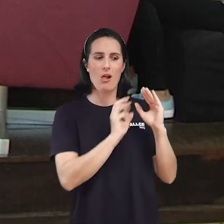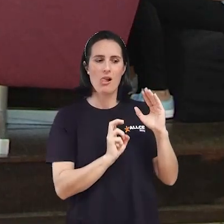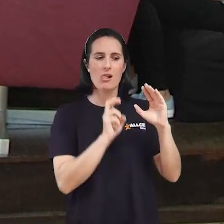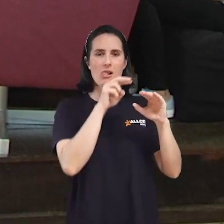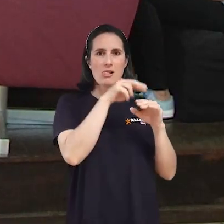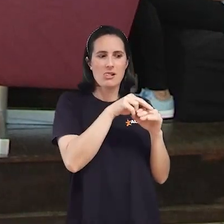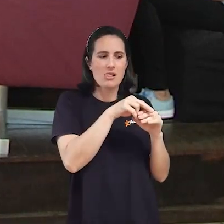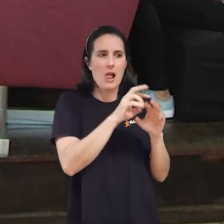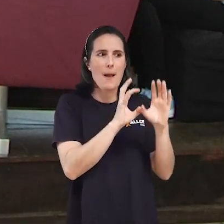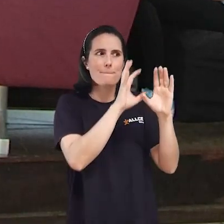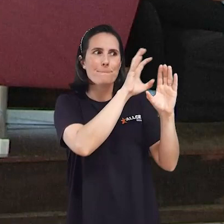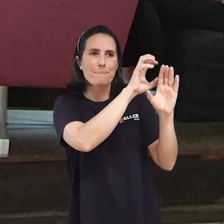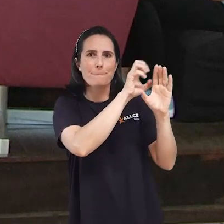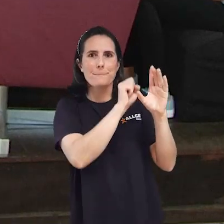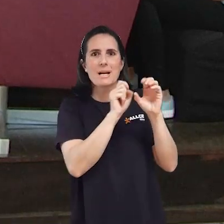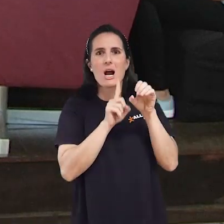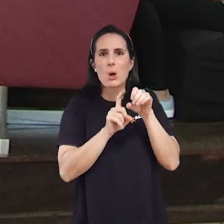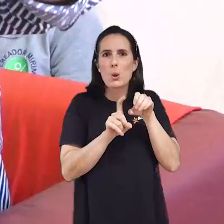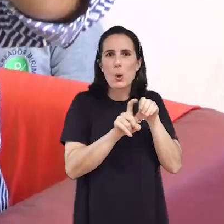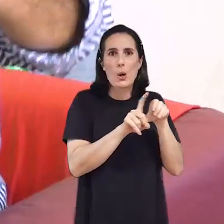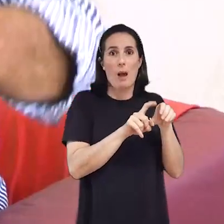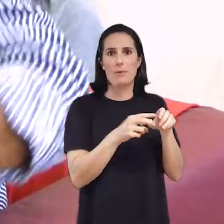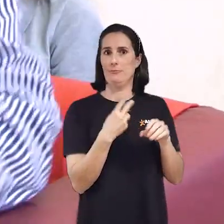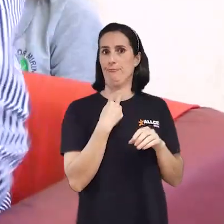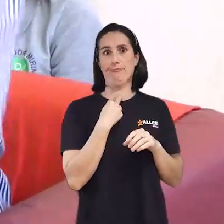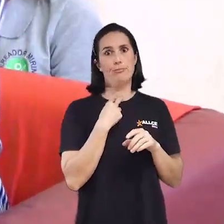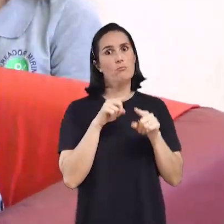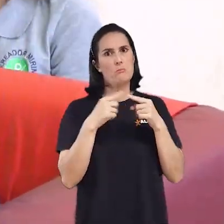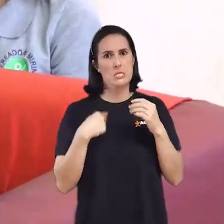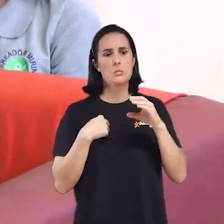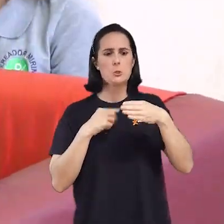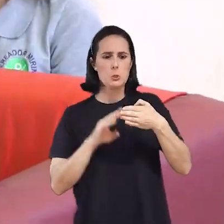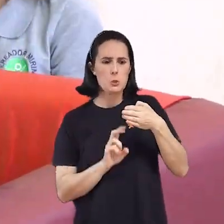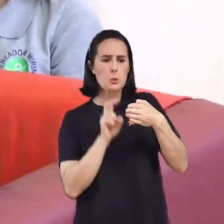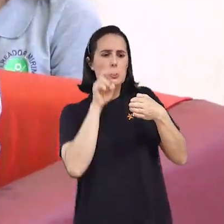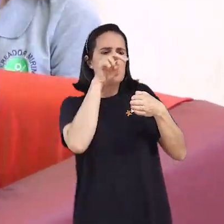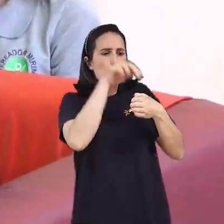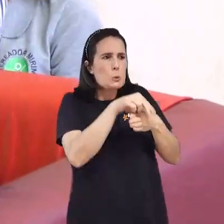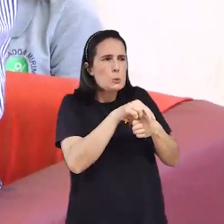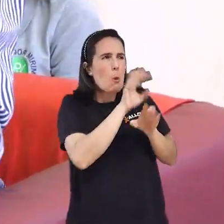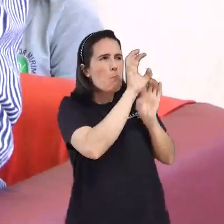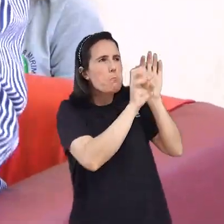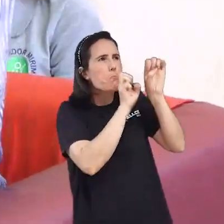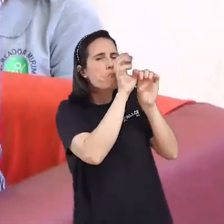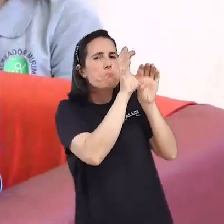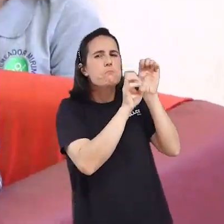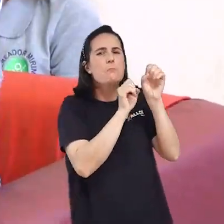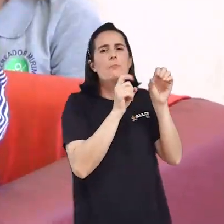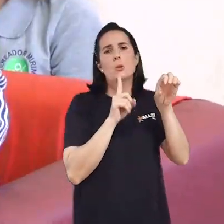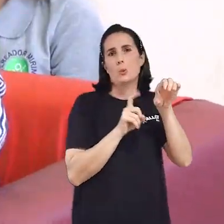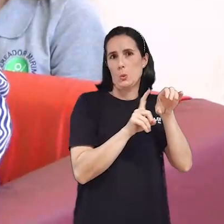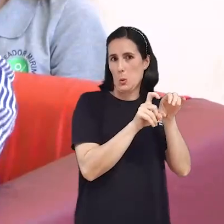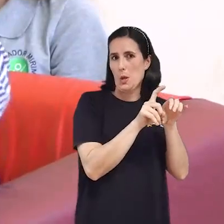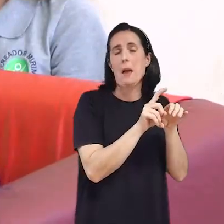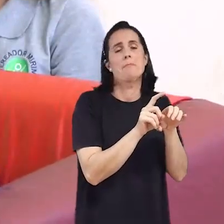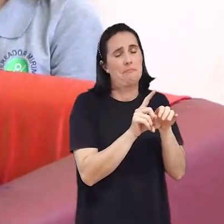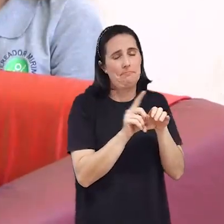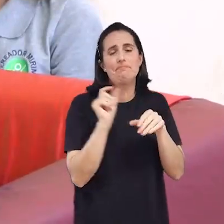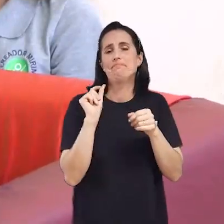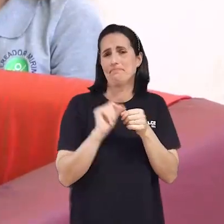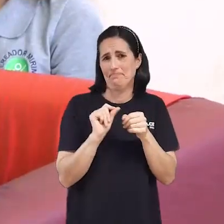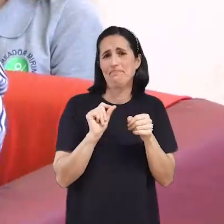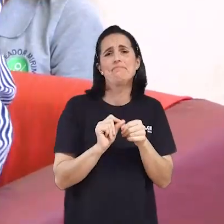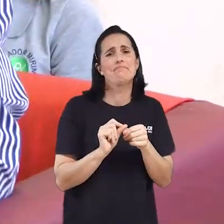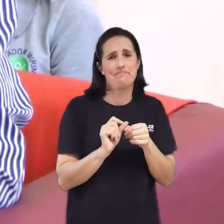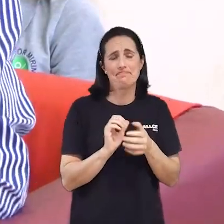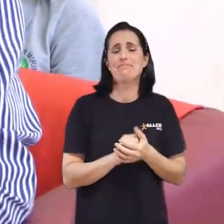ia pegar a goiaba no terreno do vizinho, porque não podia pegar, mas nós dávamos um jeito de pular a cerca para colher